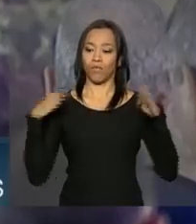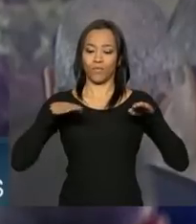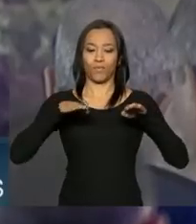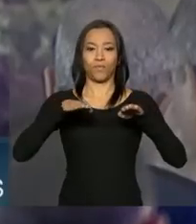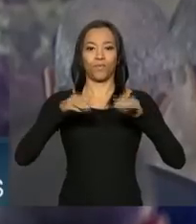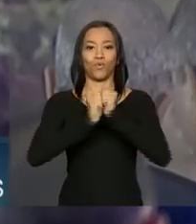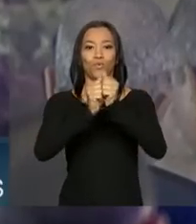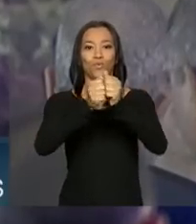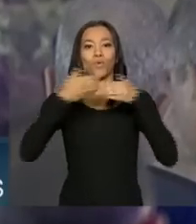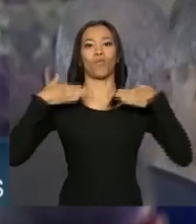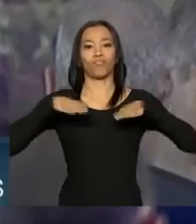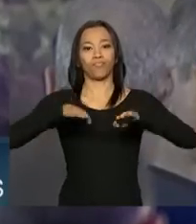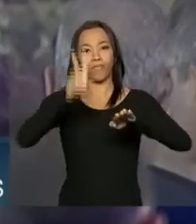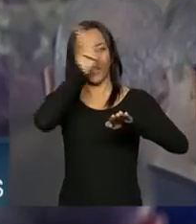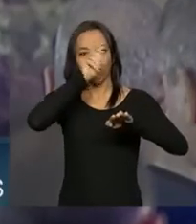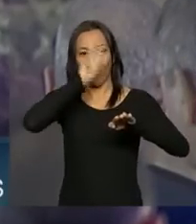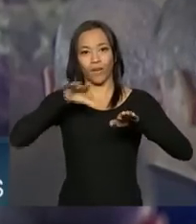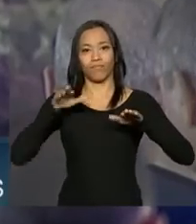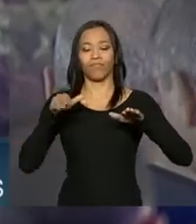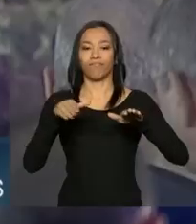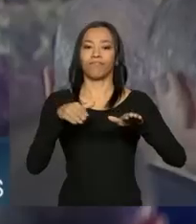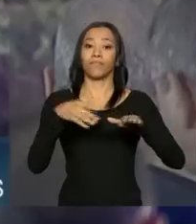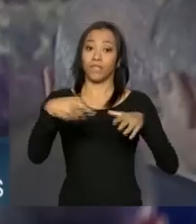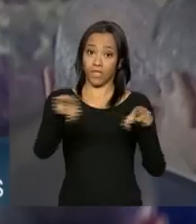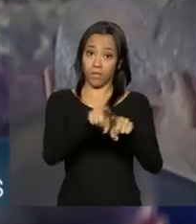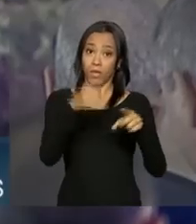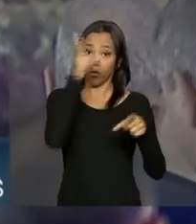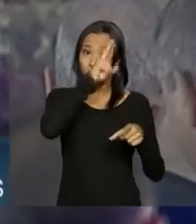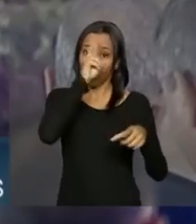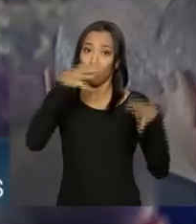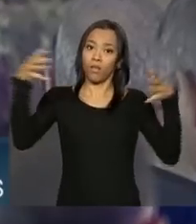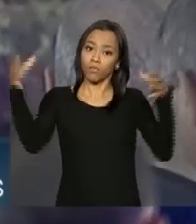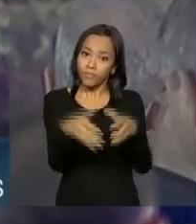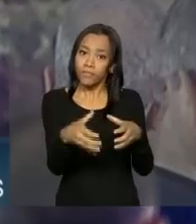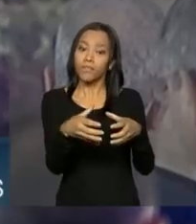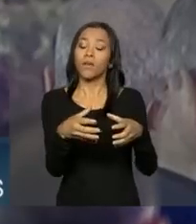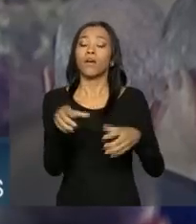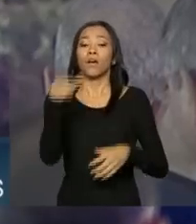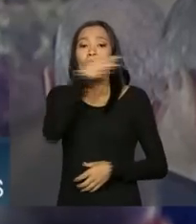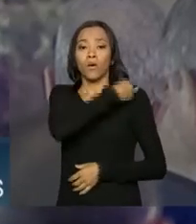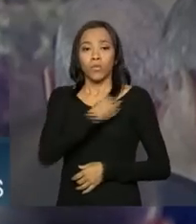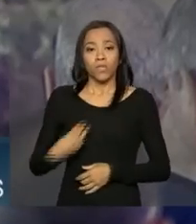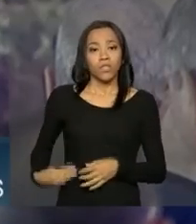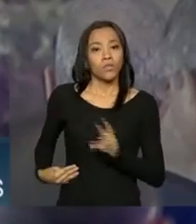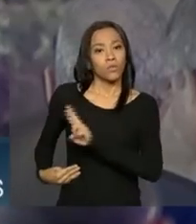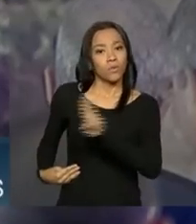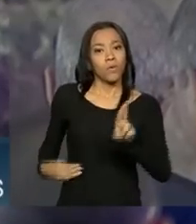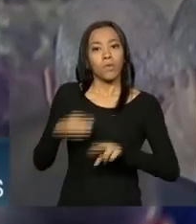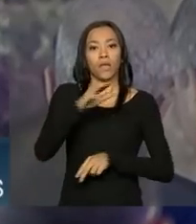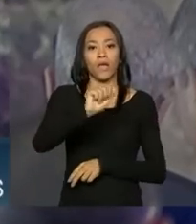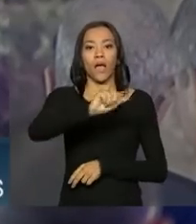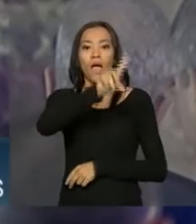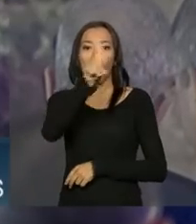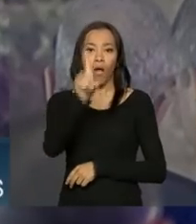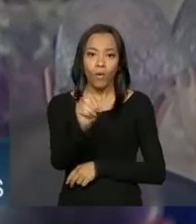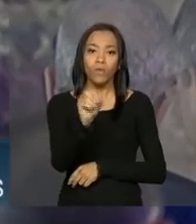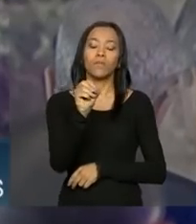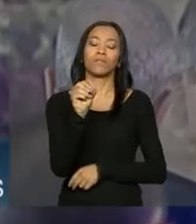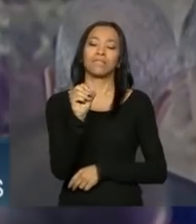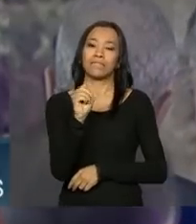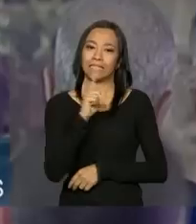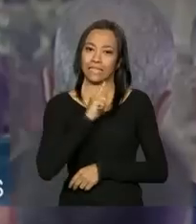Armadas. O ministro Aldo Rebelo tem uma importância na